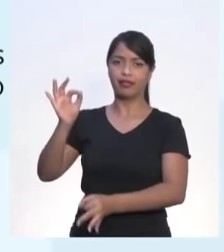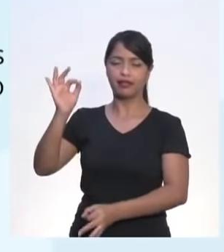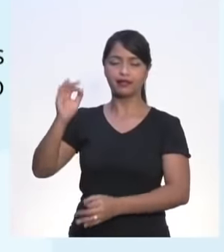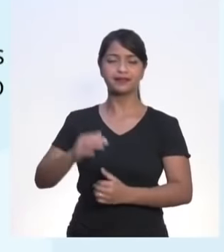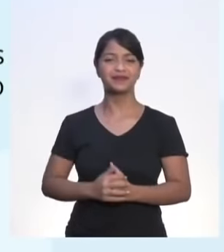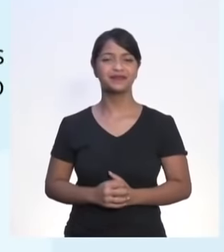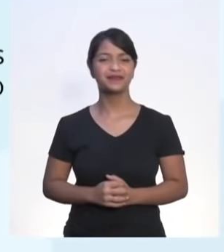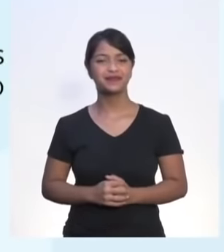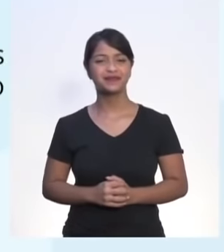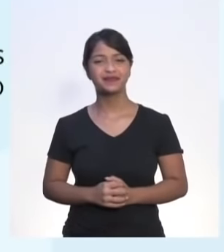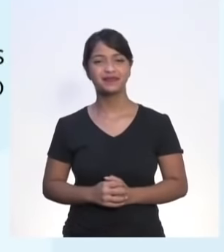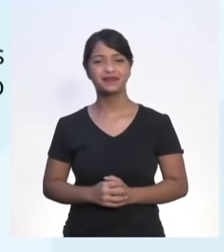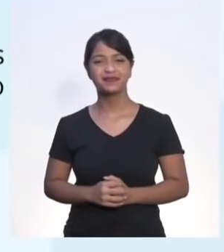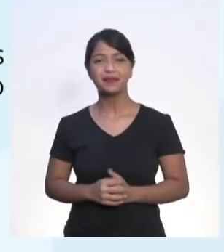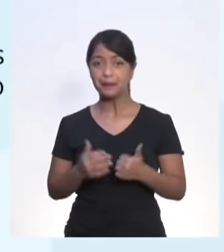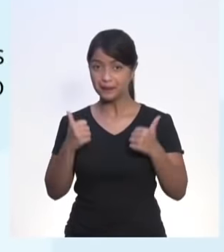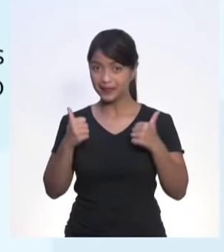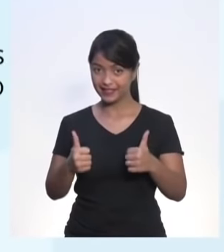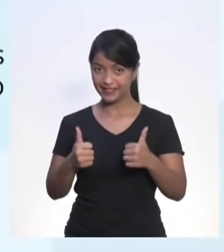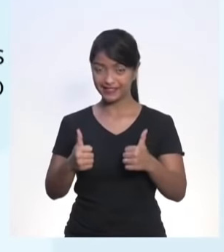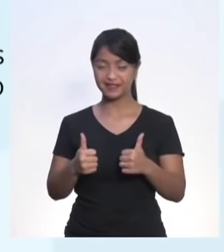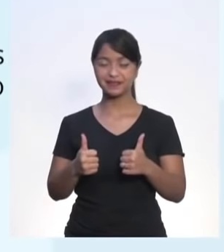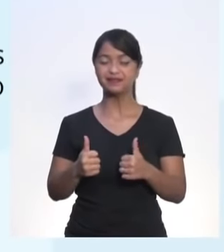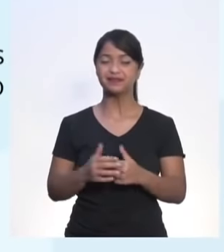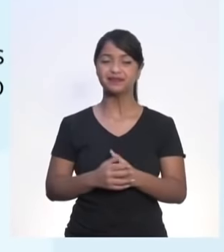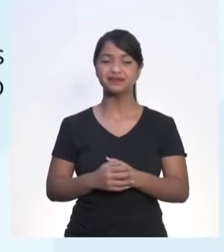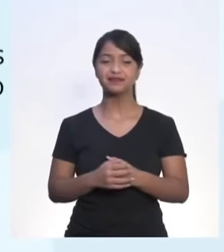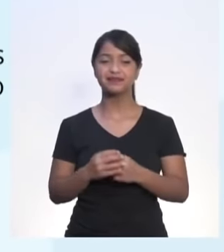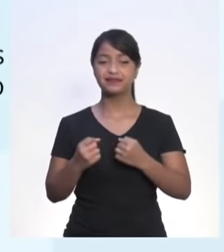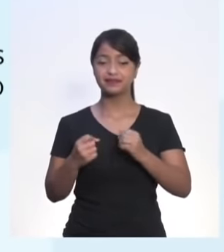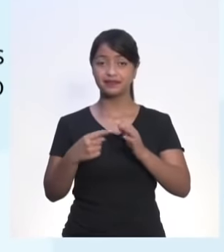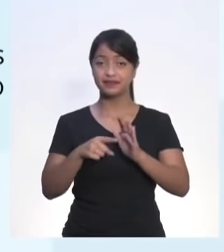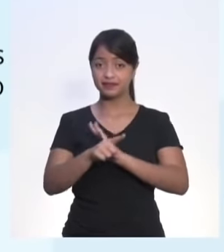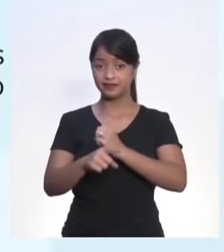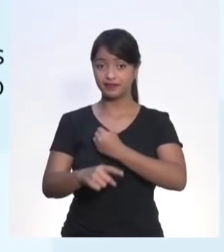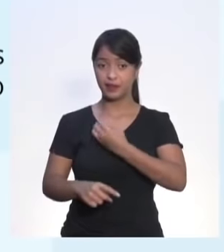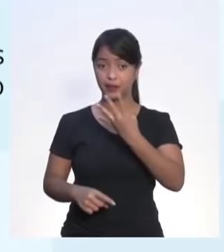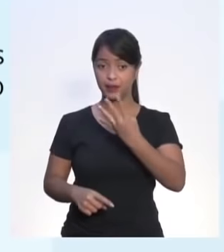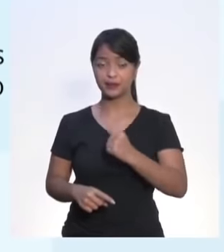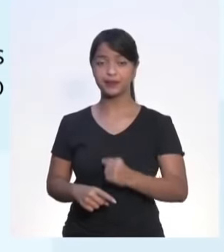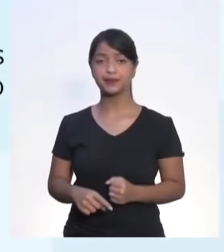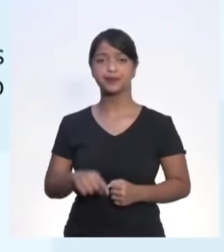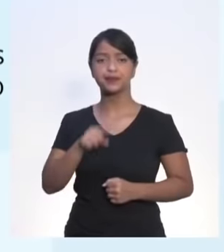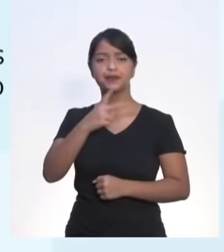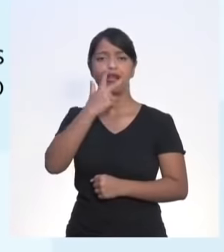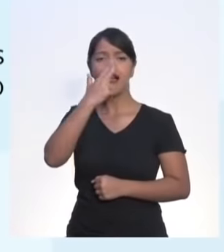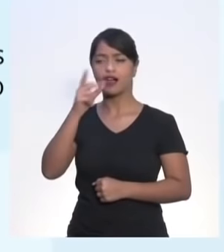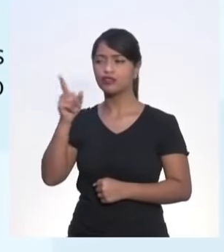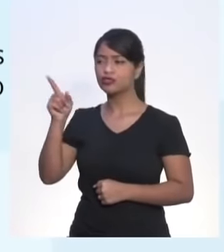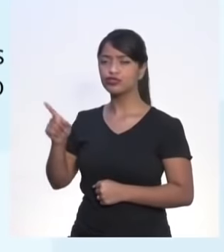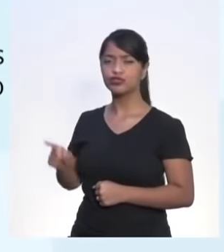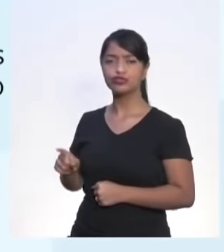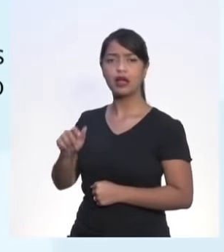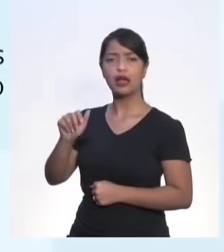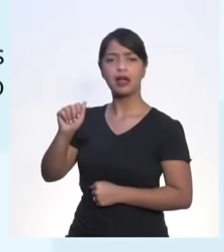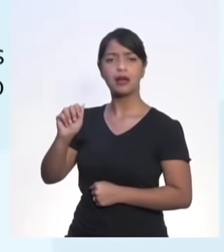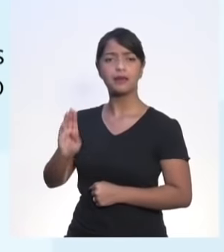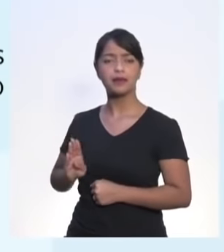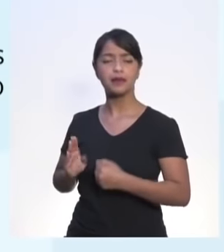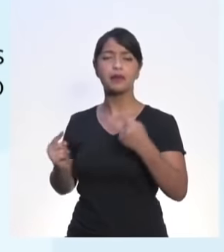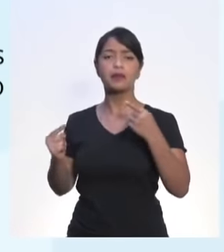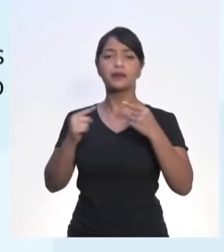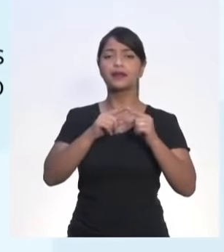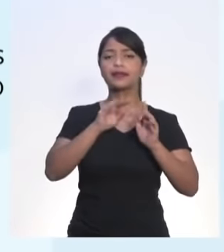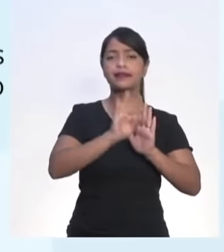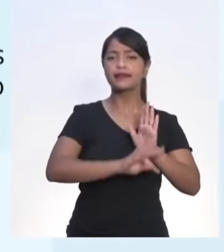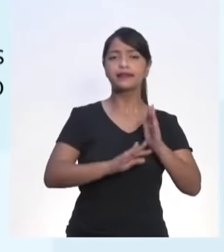gente. Beleza? 4. Qual alternativa você acha que faz jus ao texto?